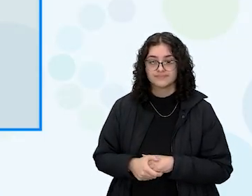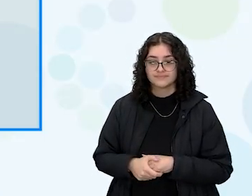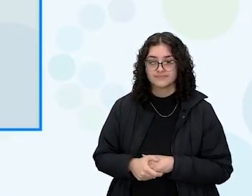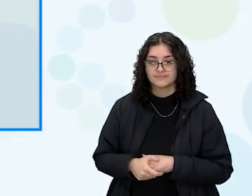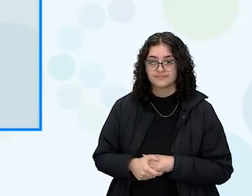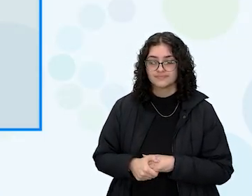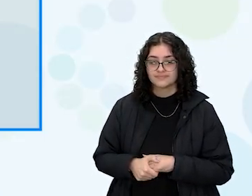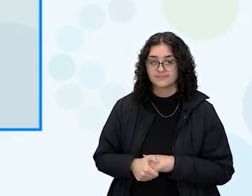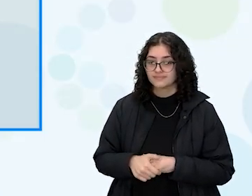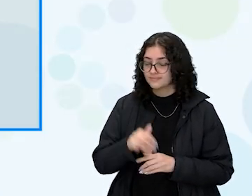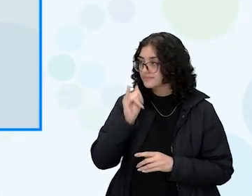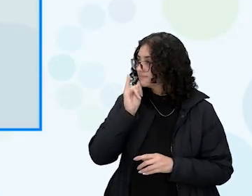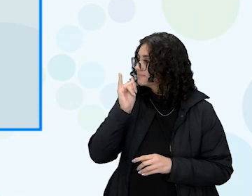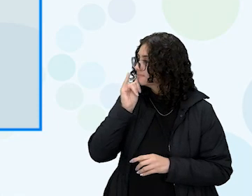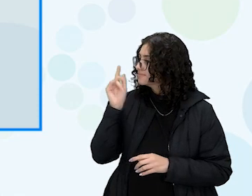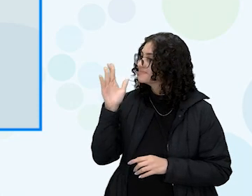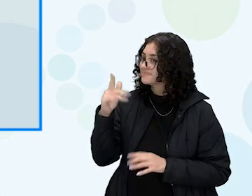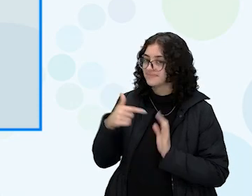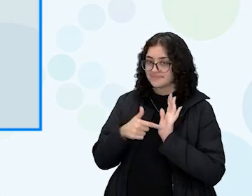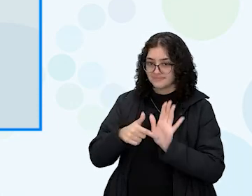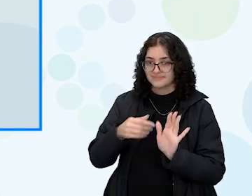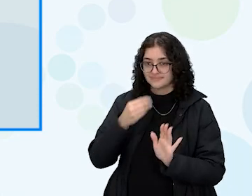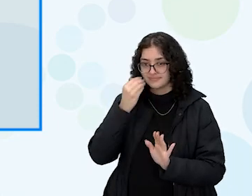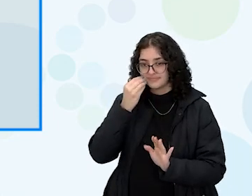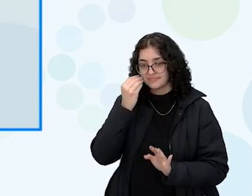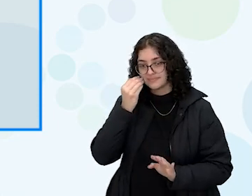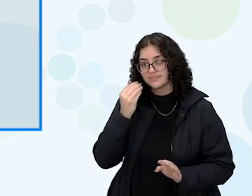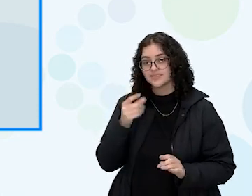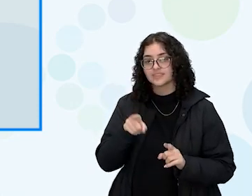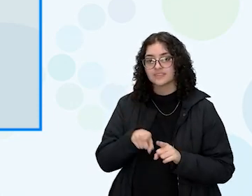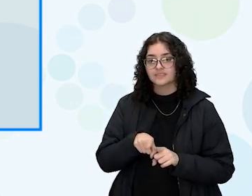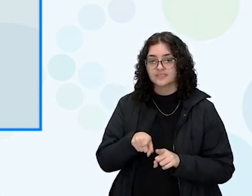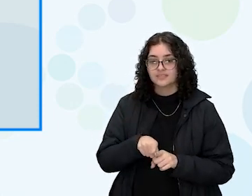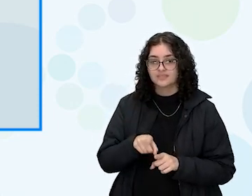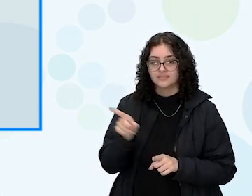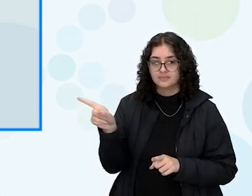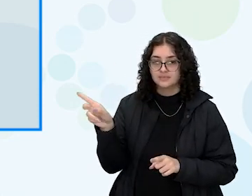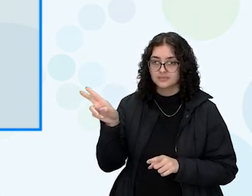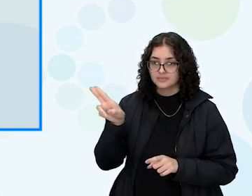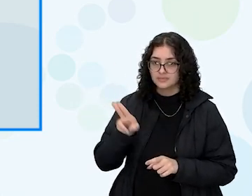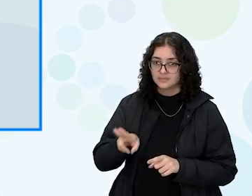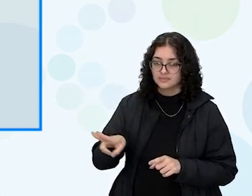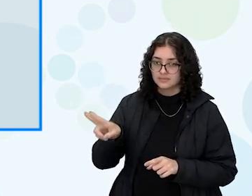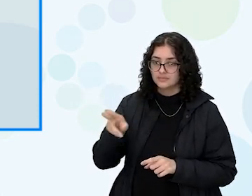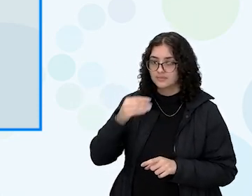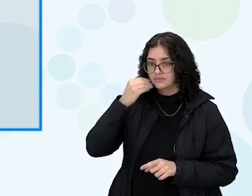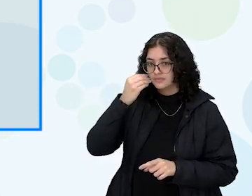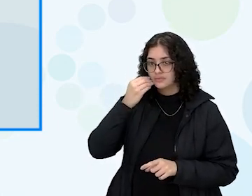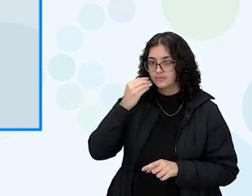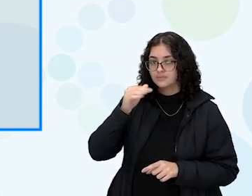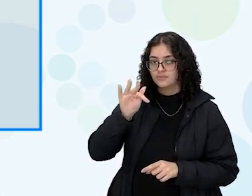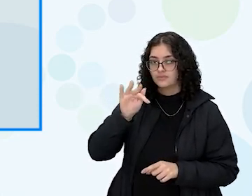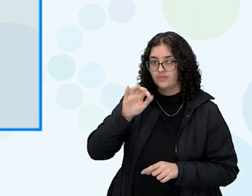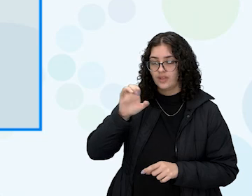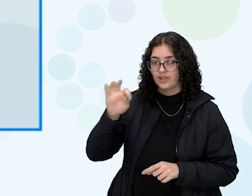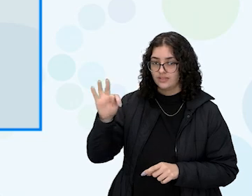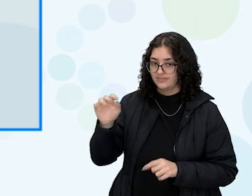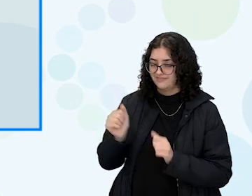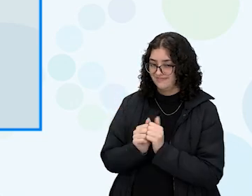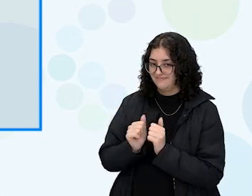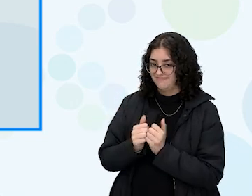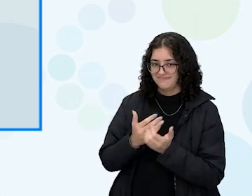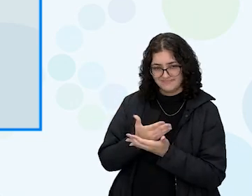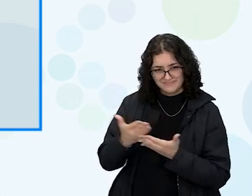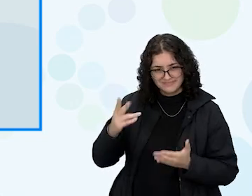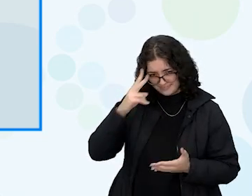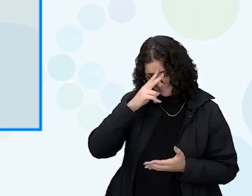Trouxe para vocês exemplo do papel indicador universal. Eu coloquei lá usando o simulador do FET também com vocês. Vocês